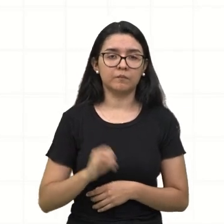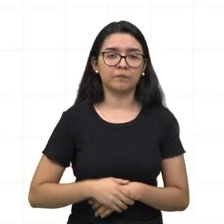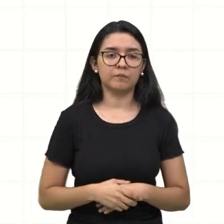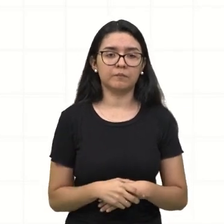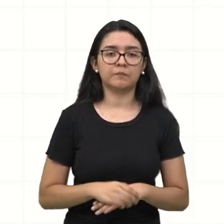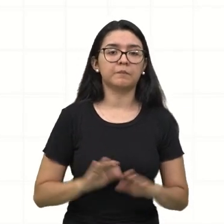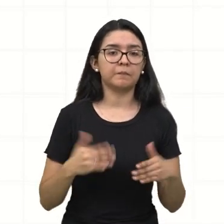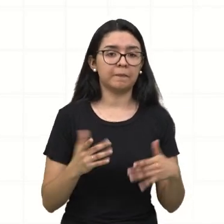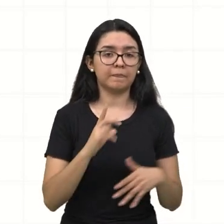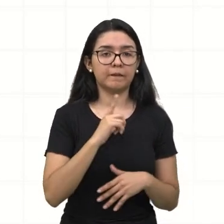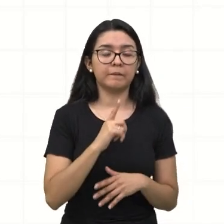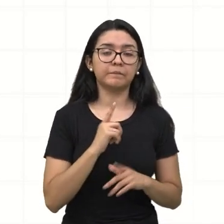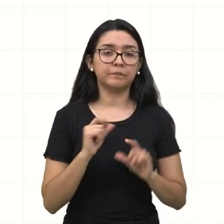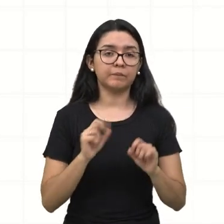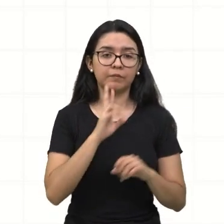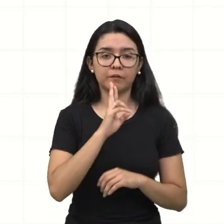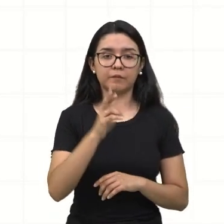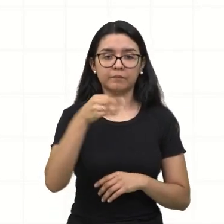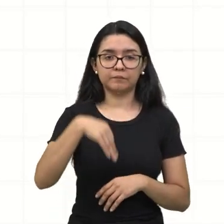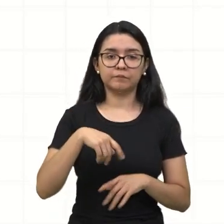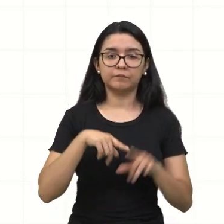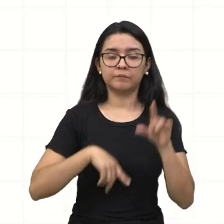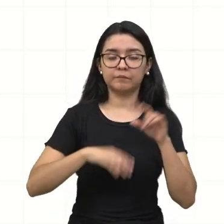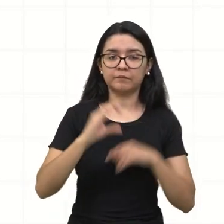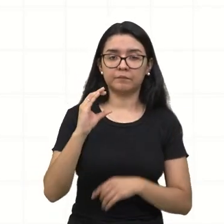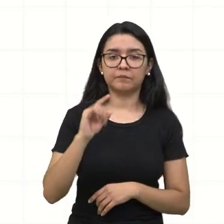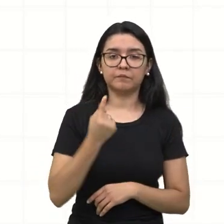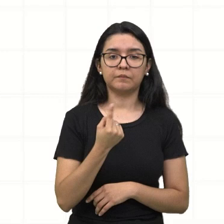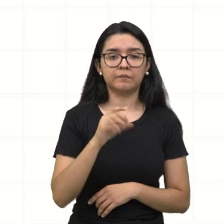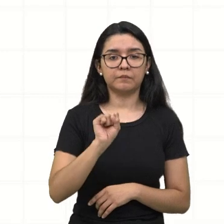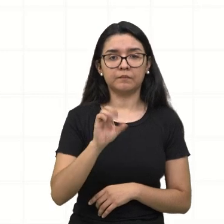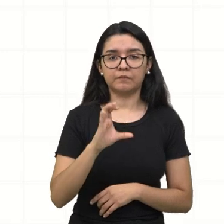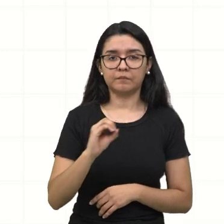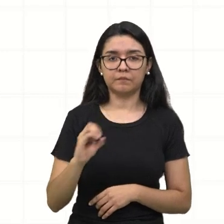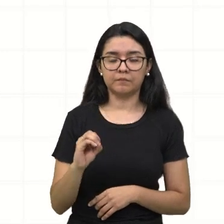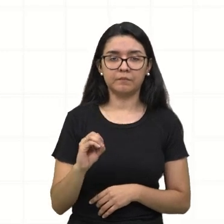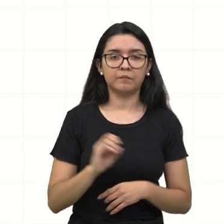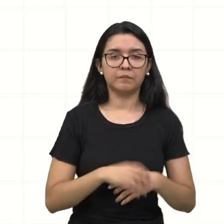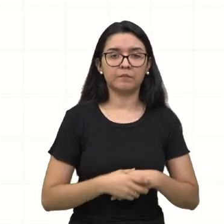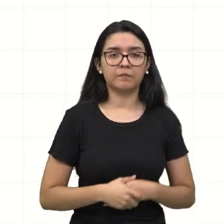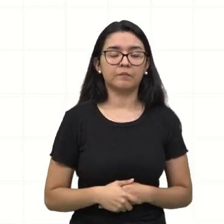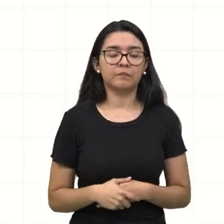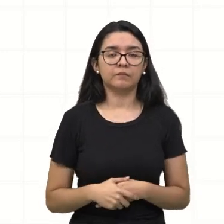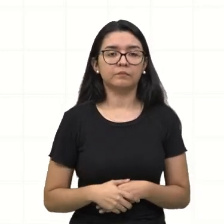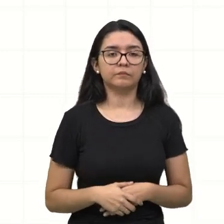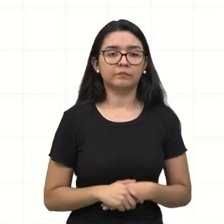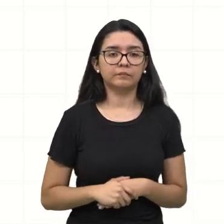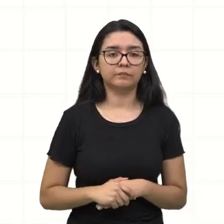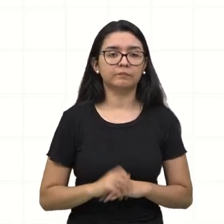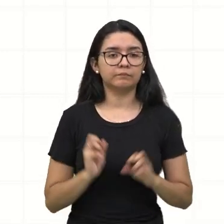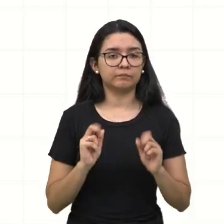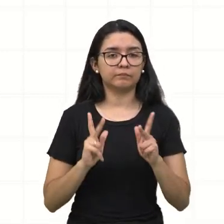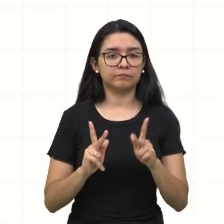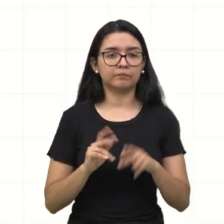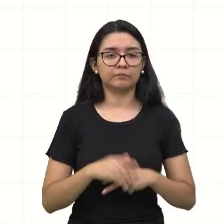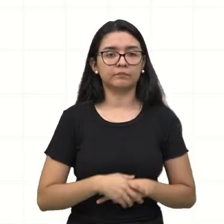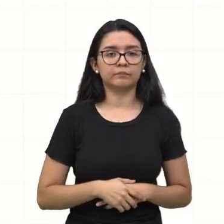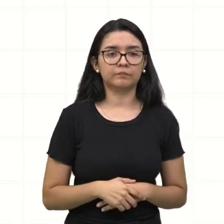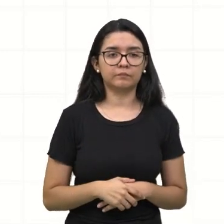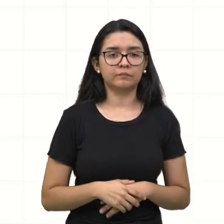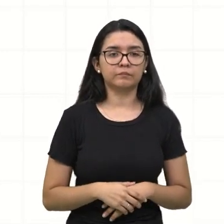1.800, ou seja, a resposta correta é a nossa alternativa C. Muito bem.